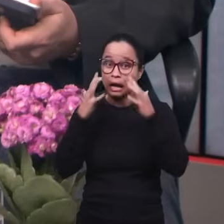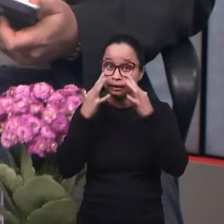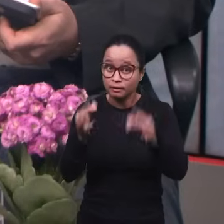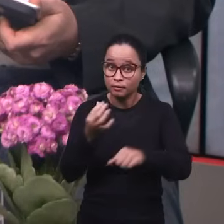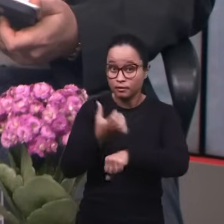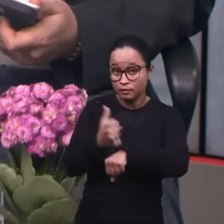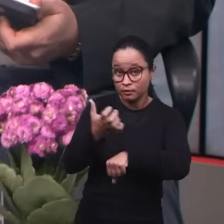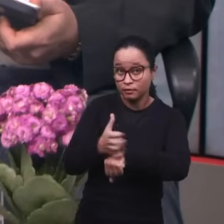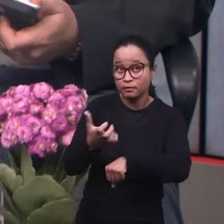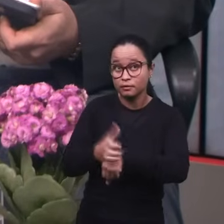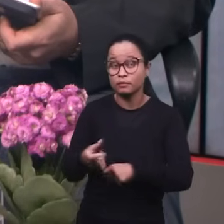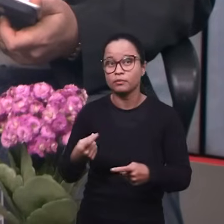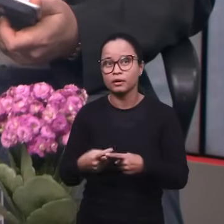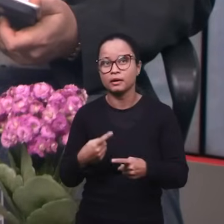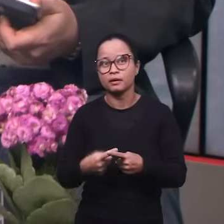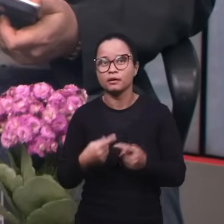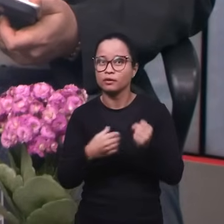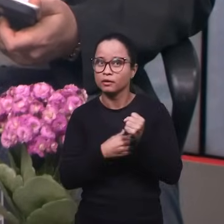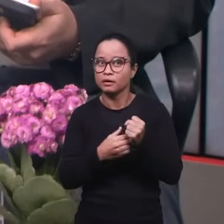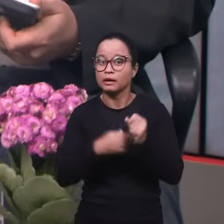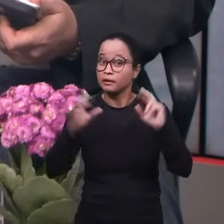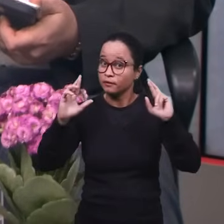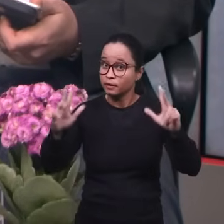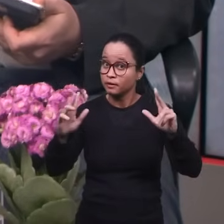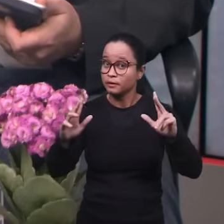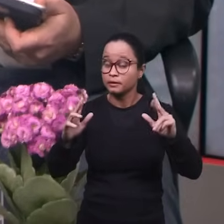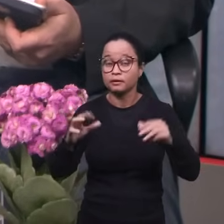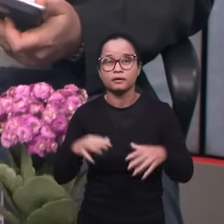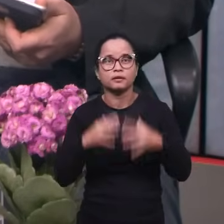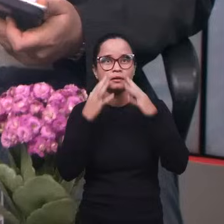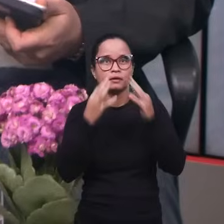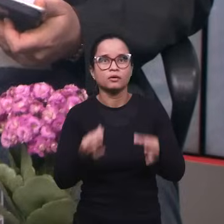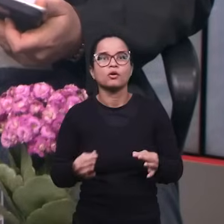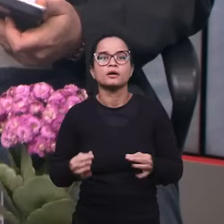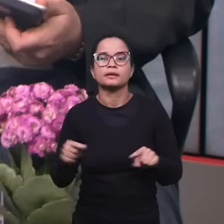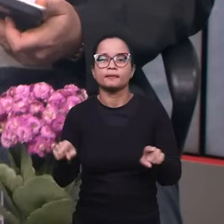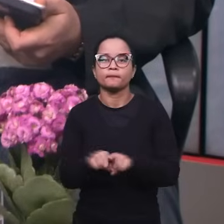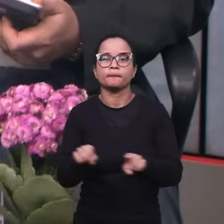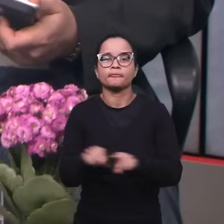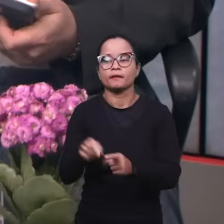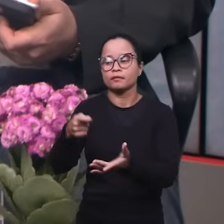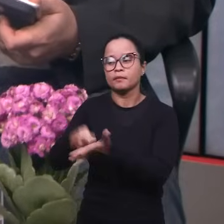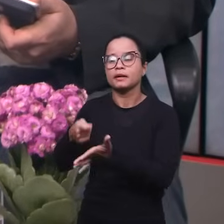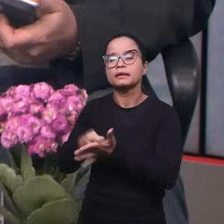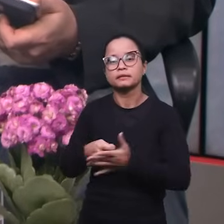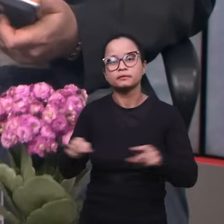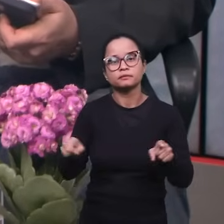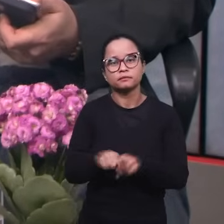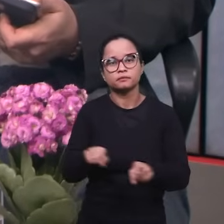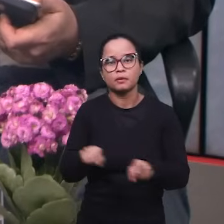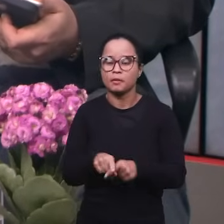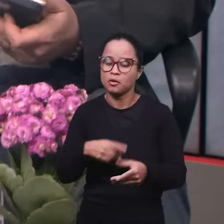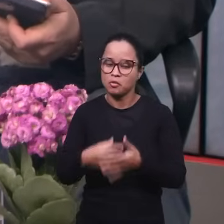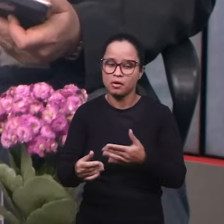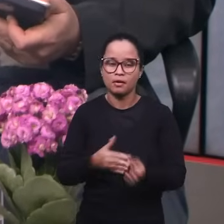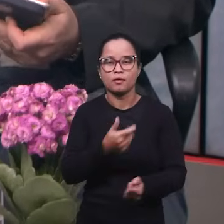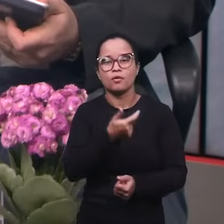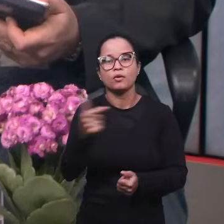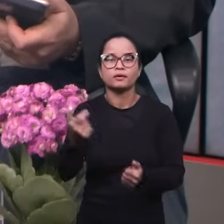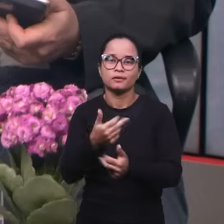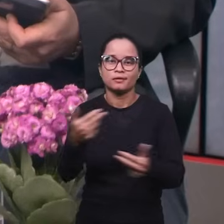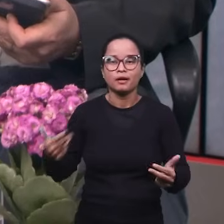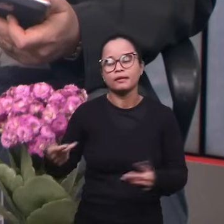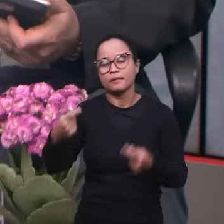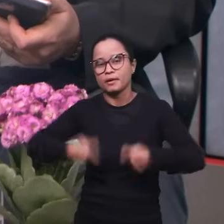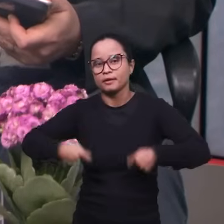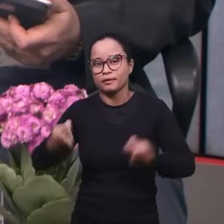estagiários, tá? Porque o código é diferente e tem que observar isso. Mas conta para o tempo de contribuição também? Conta normalmente para qualquer outro benefício que ele Muito precisar.